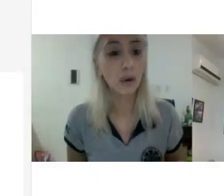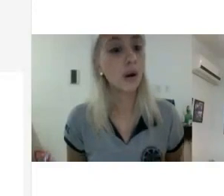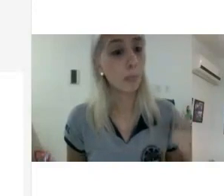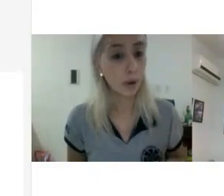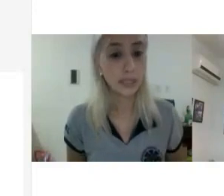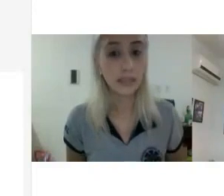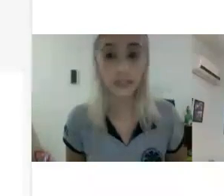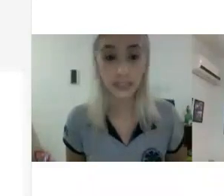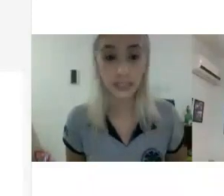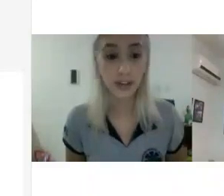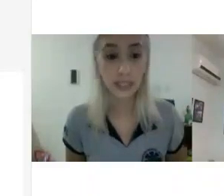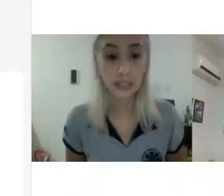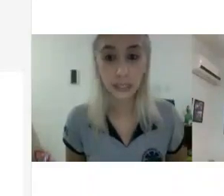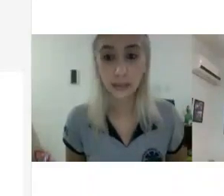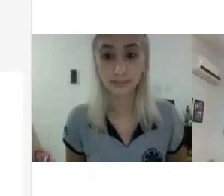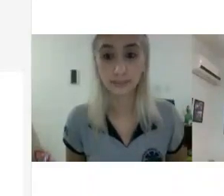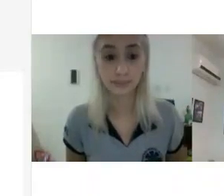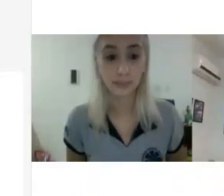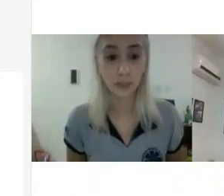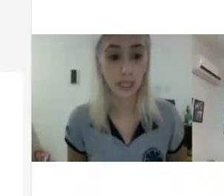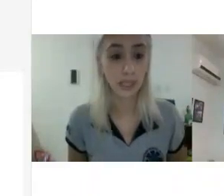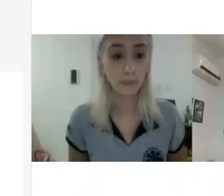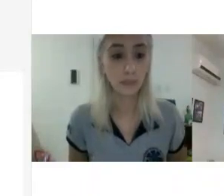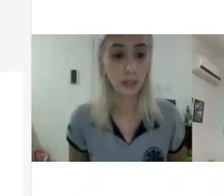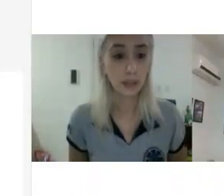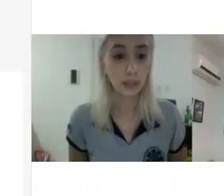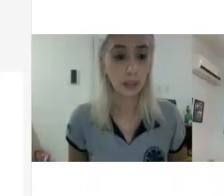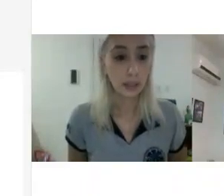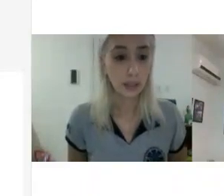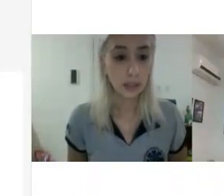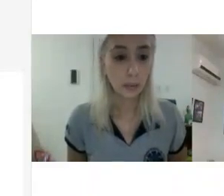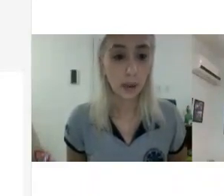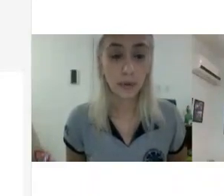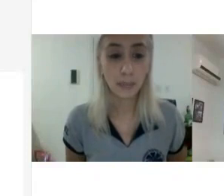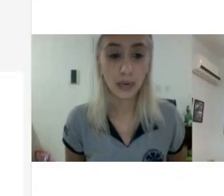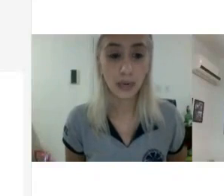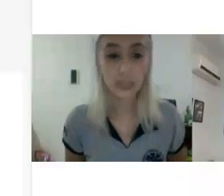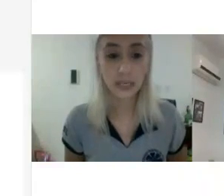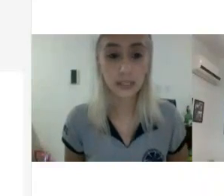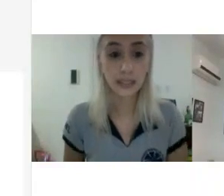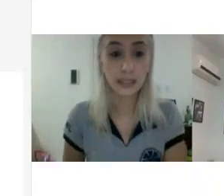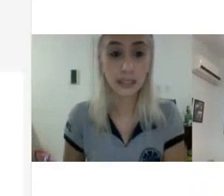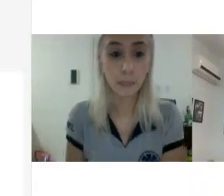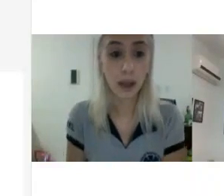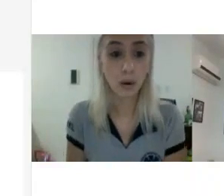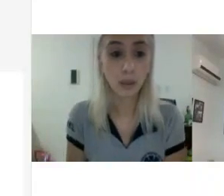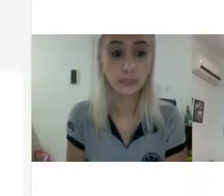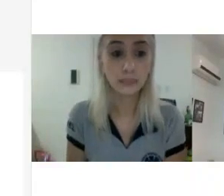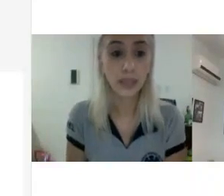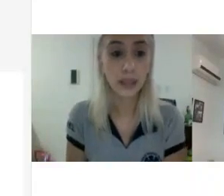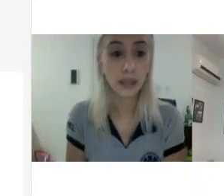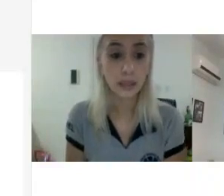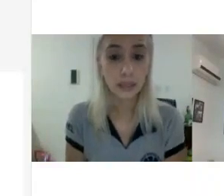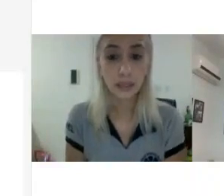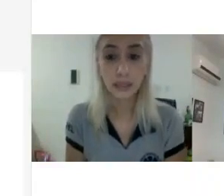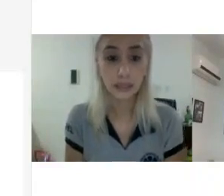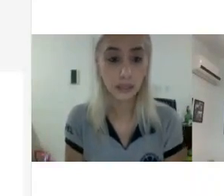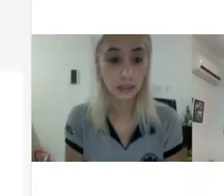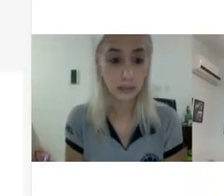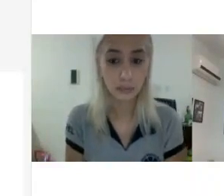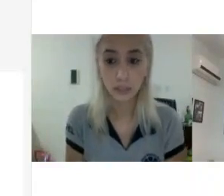oral, podem fazer a fala escrita, ok? Então, a primeira consideração é a da Ana Paula, né?